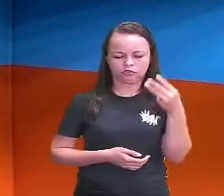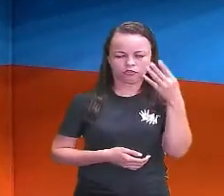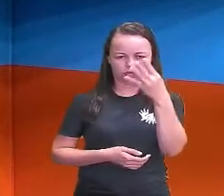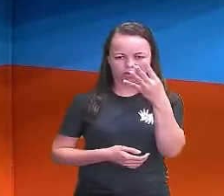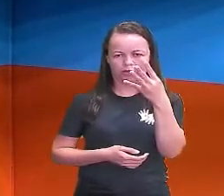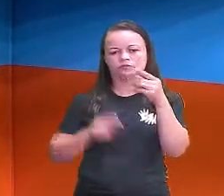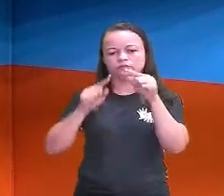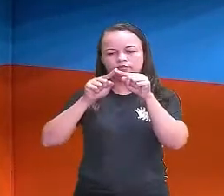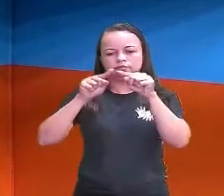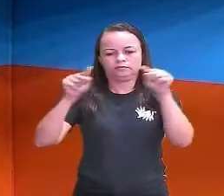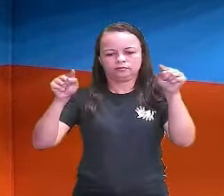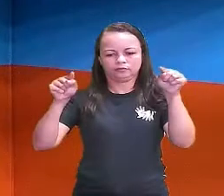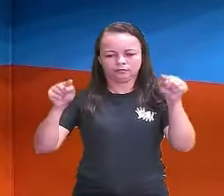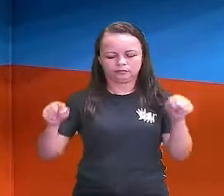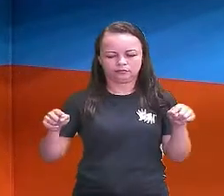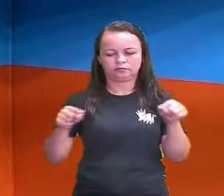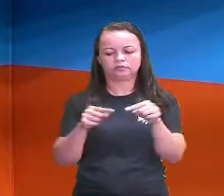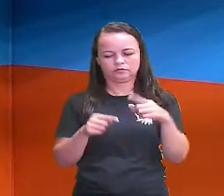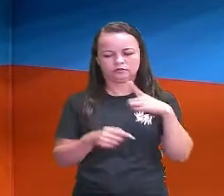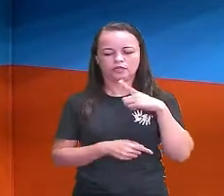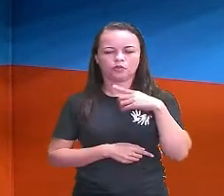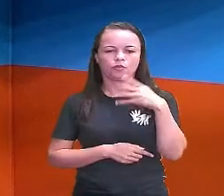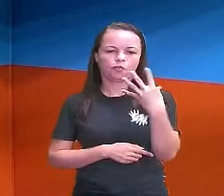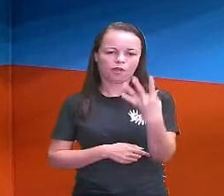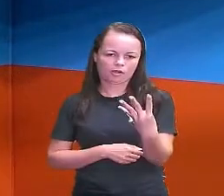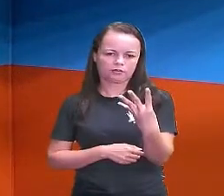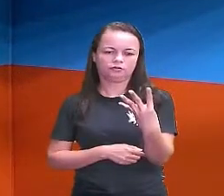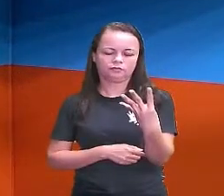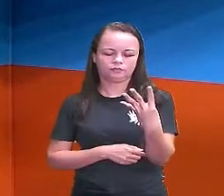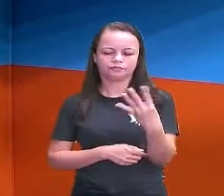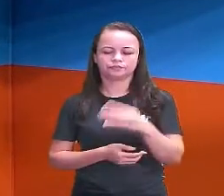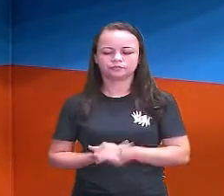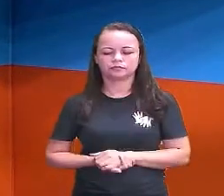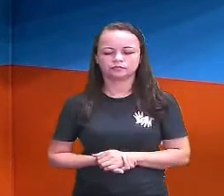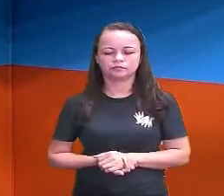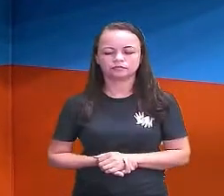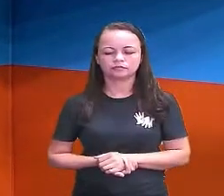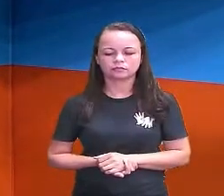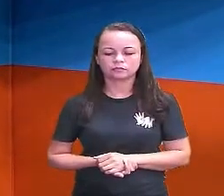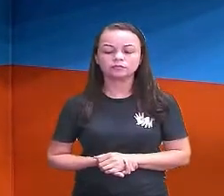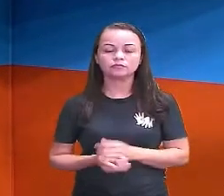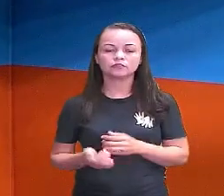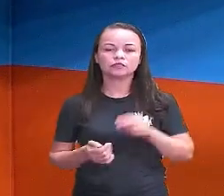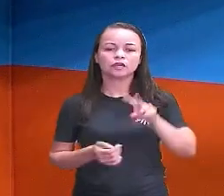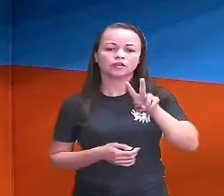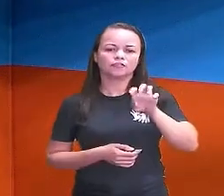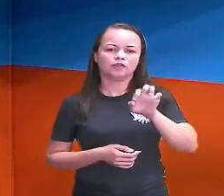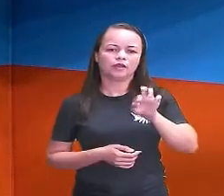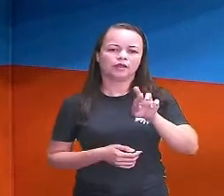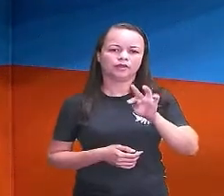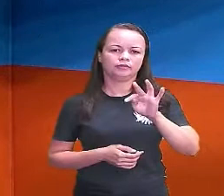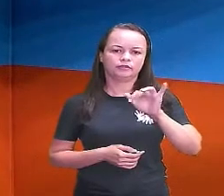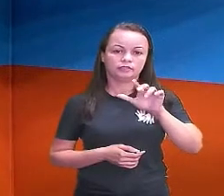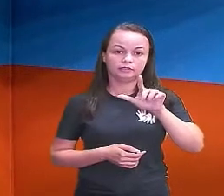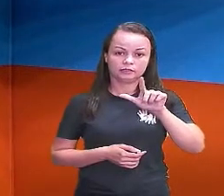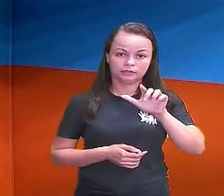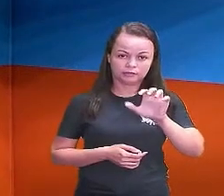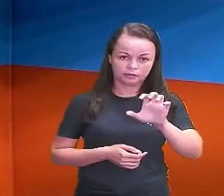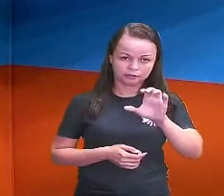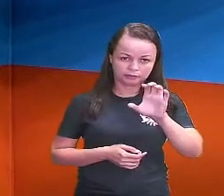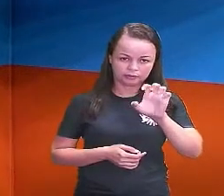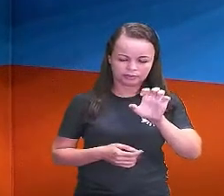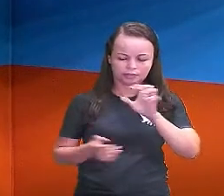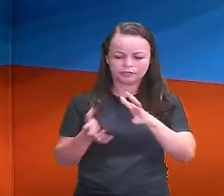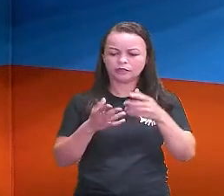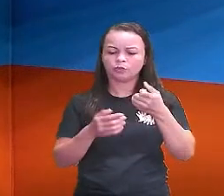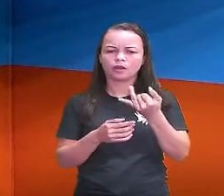4. Então, o retângulo ele vai ter 4 lados. E quantos vértices? Lembra, vértice é a pontinha,